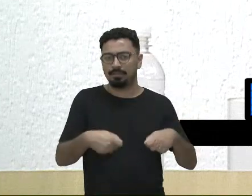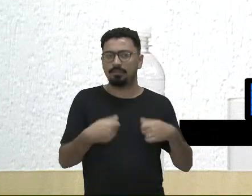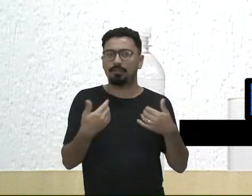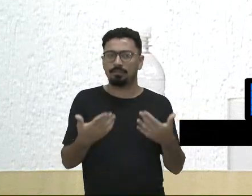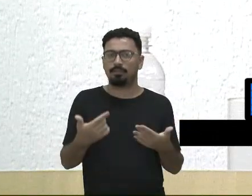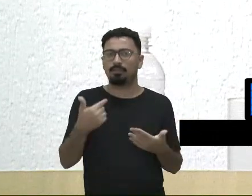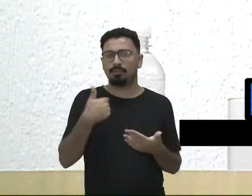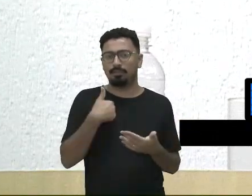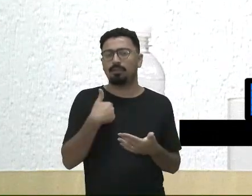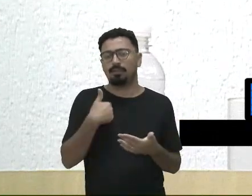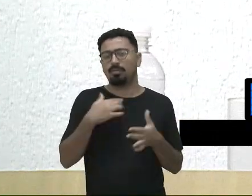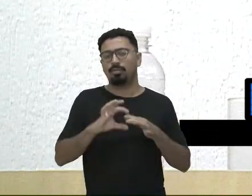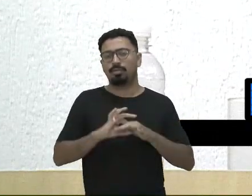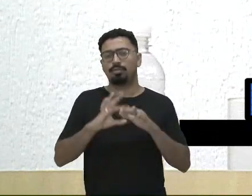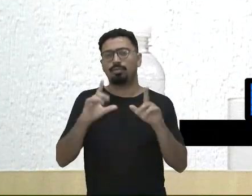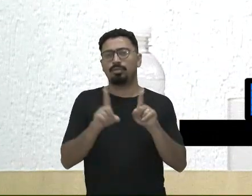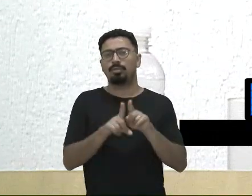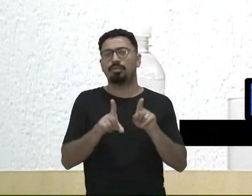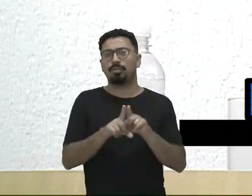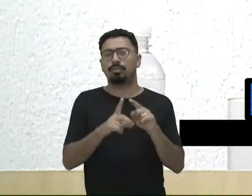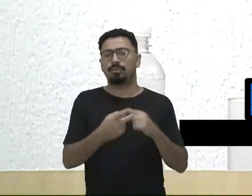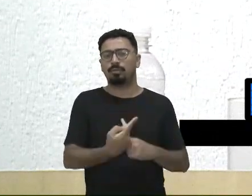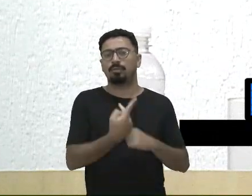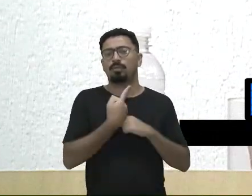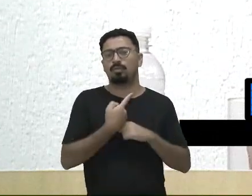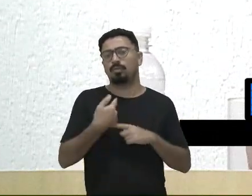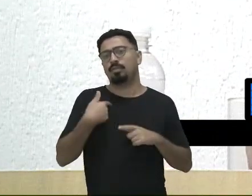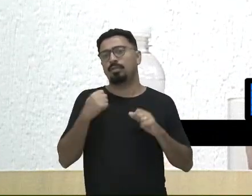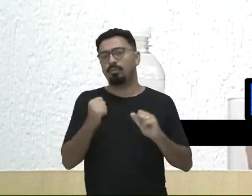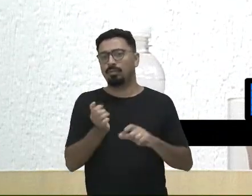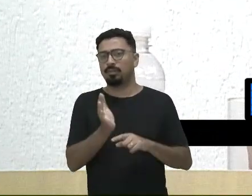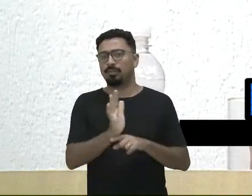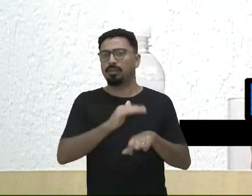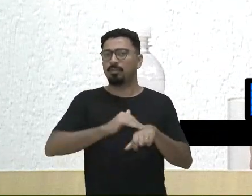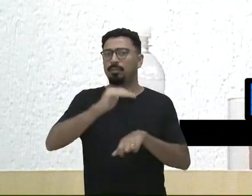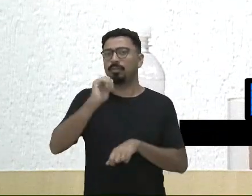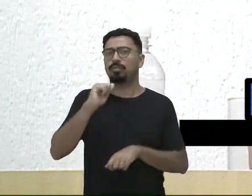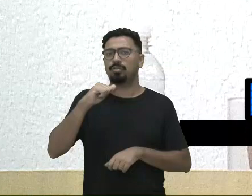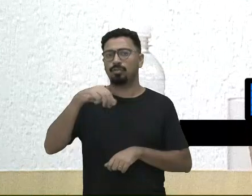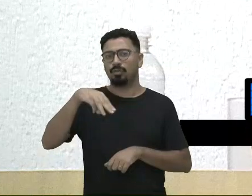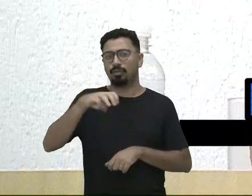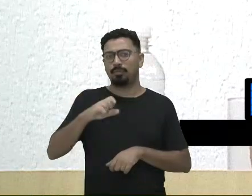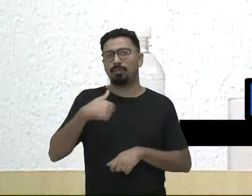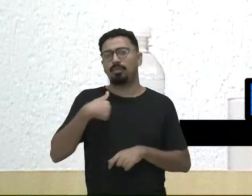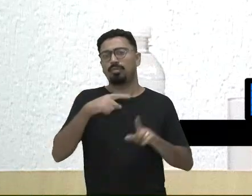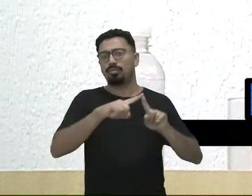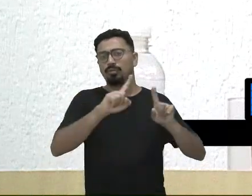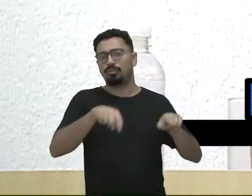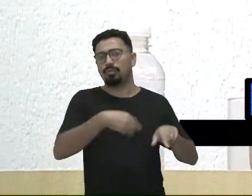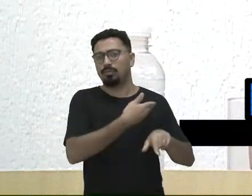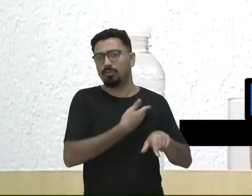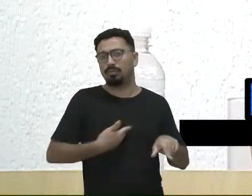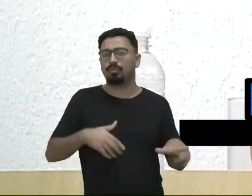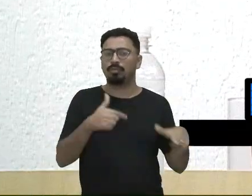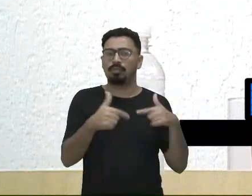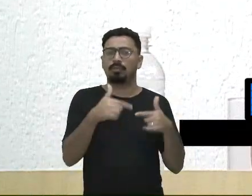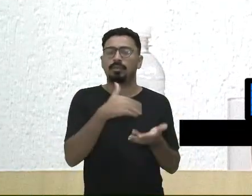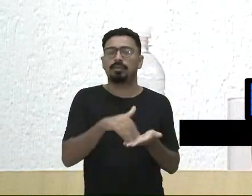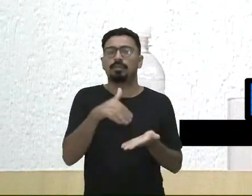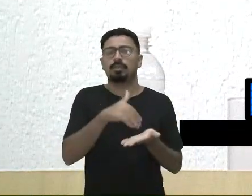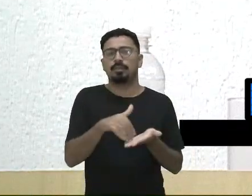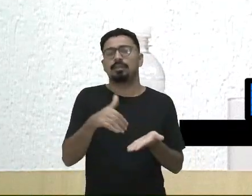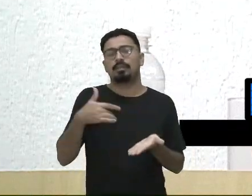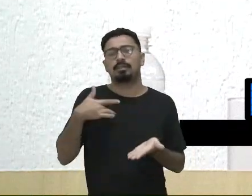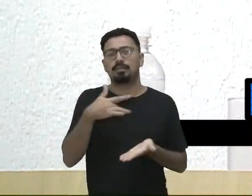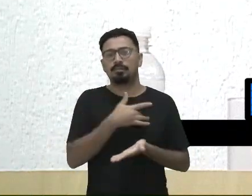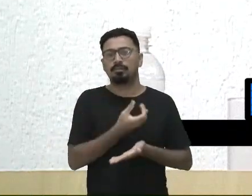eu também estou à disposição para aquilo que eu puder ajudar além do AMI. Eu sou funcionária pública, eu trabalho na Secretaria de Saúde. Se houver